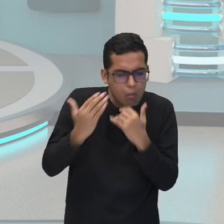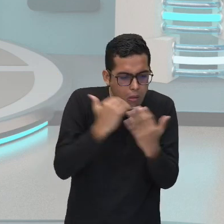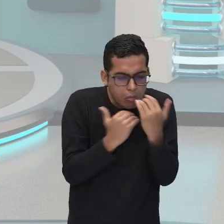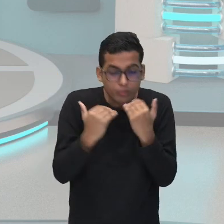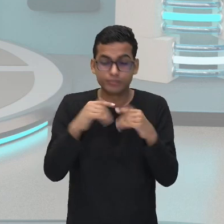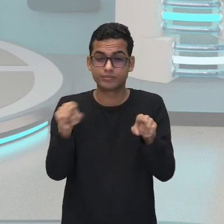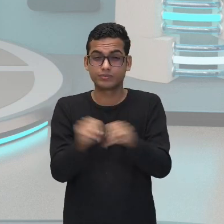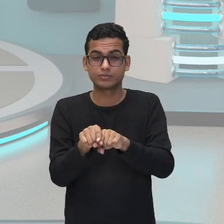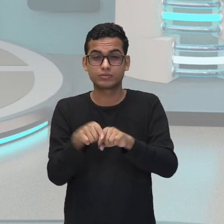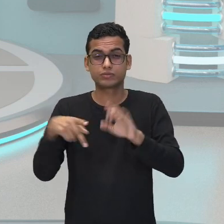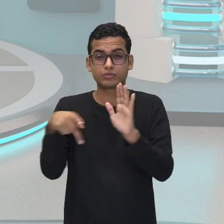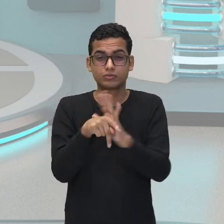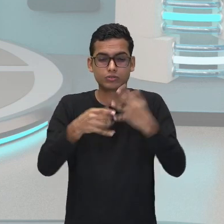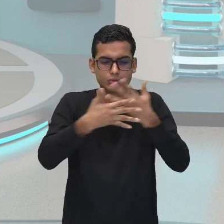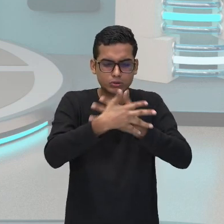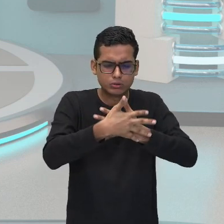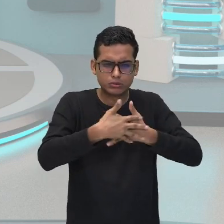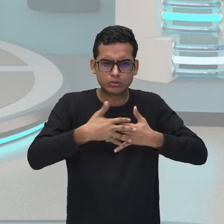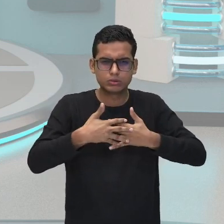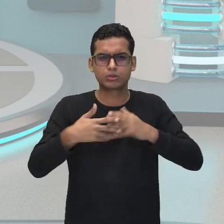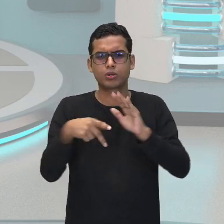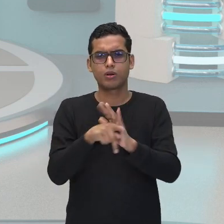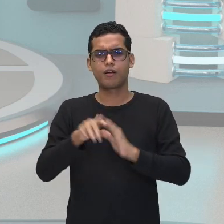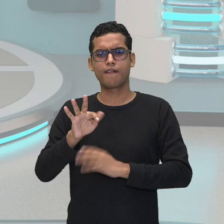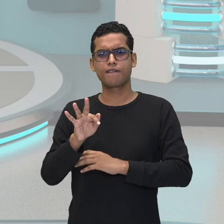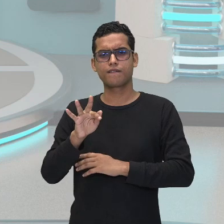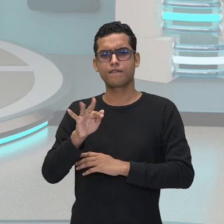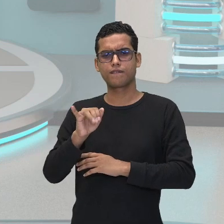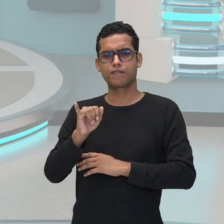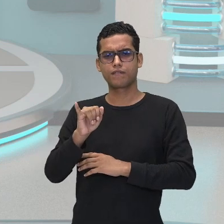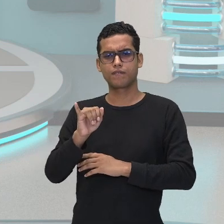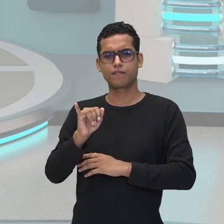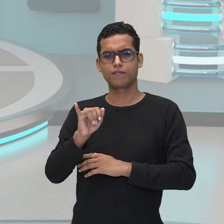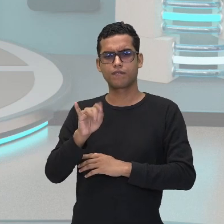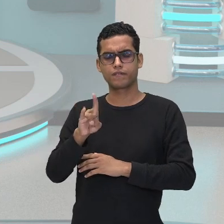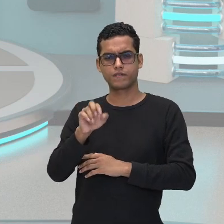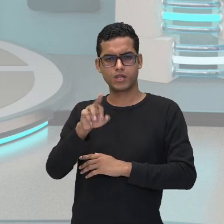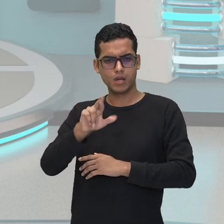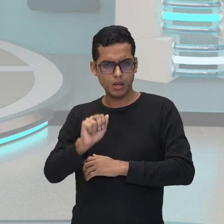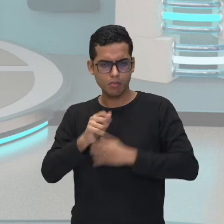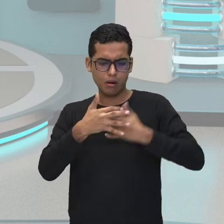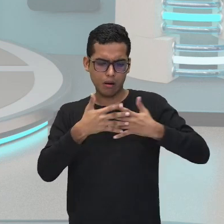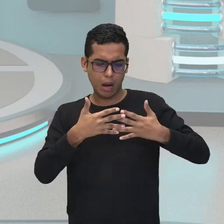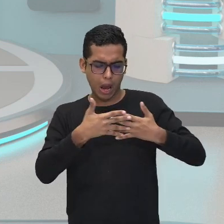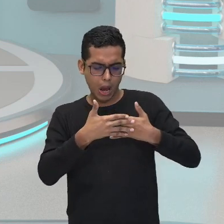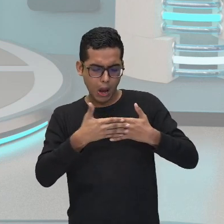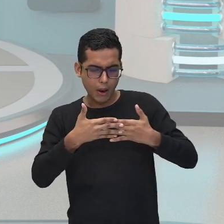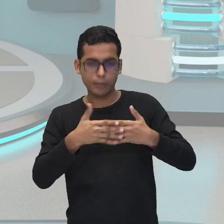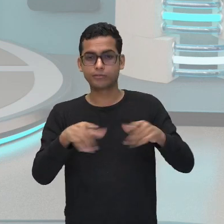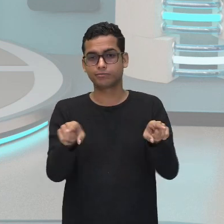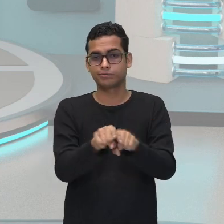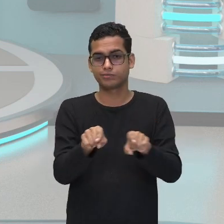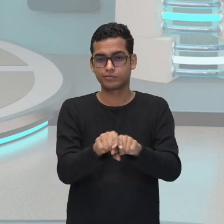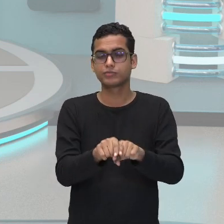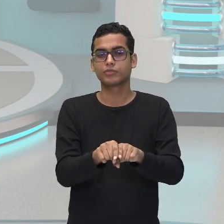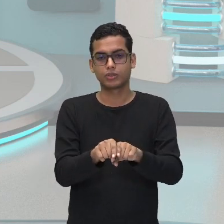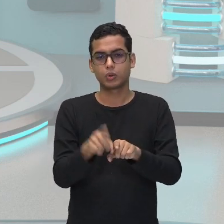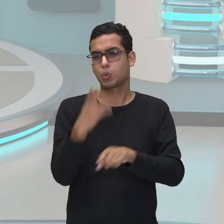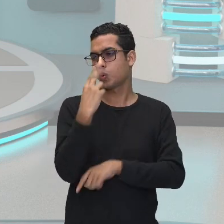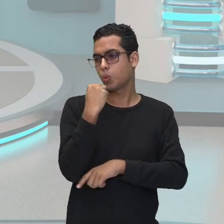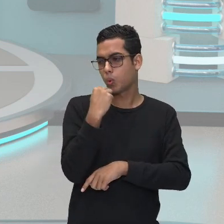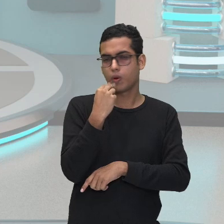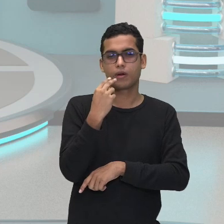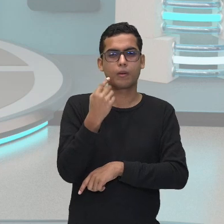fibras, o seu organismo, né, o seu intestino, ele passa a ter problemas ali em processar todos esses